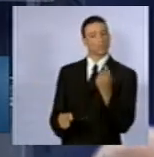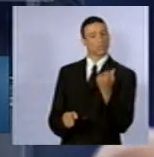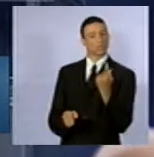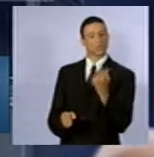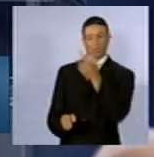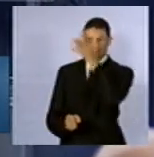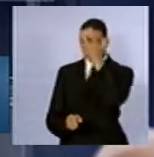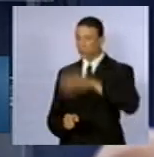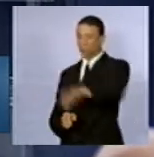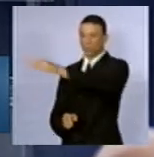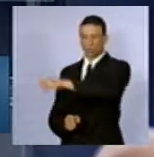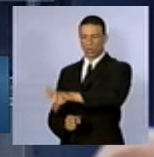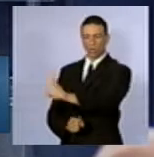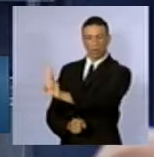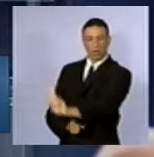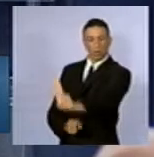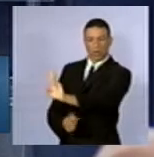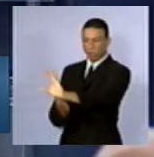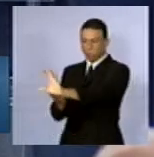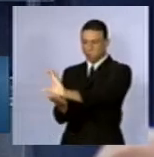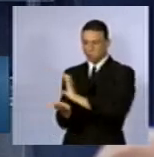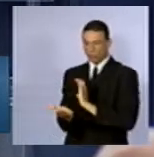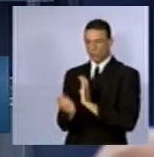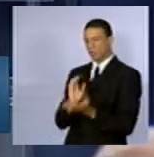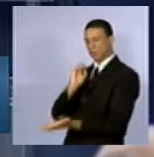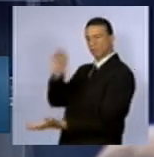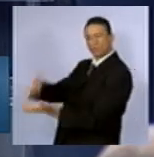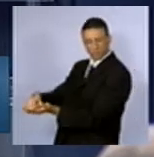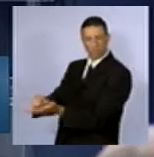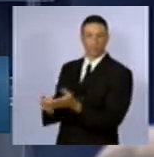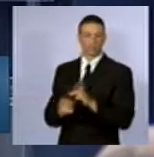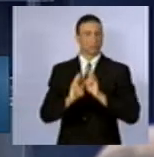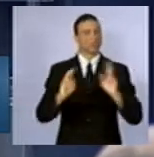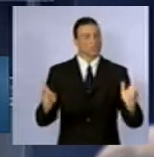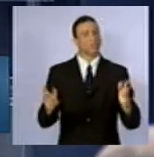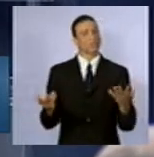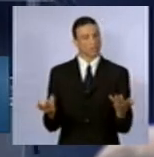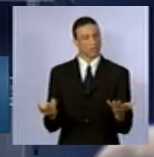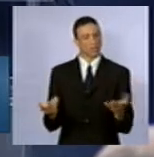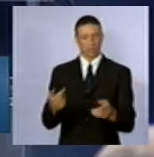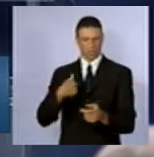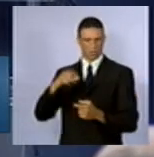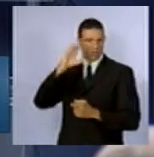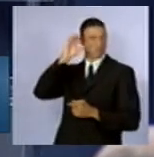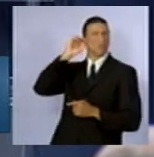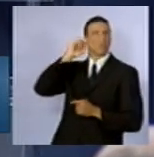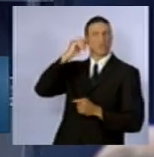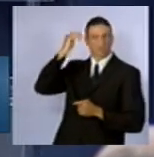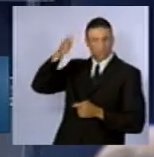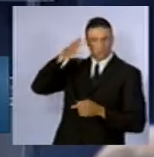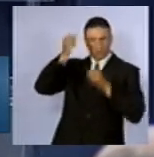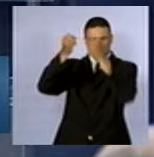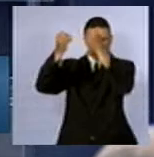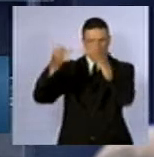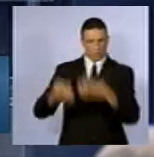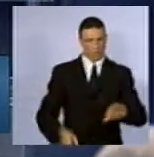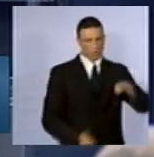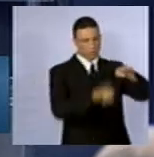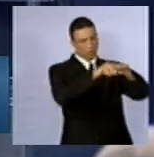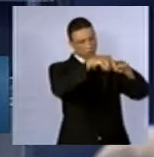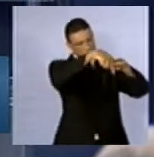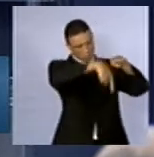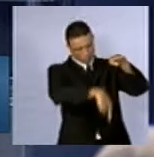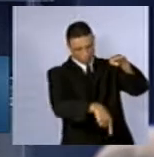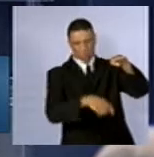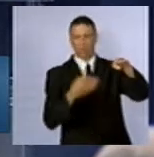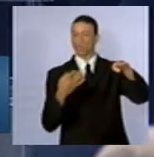pelos consumidores Então essa é a diferença eu escutei falar de padrões subterrâneos eu acho importantíssimo a gente